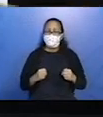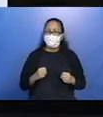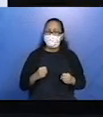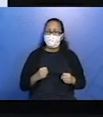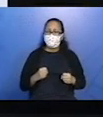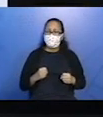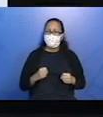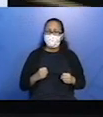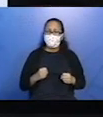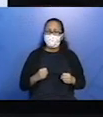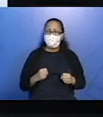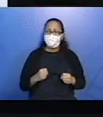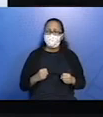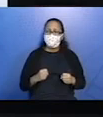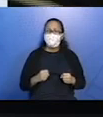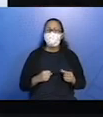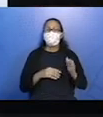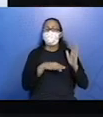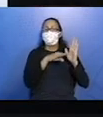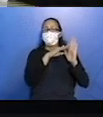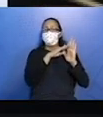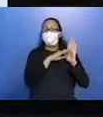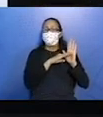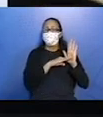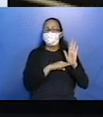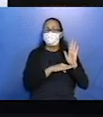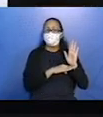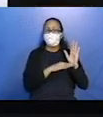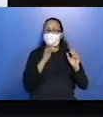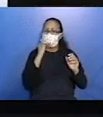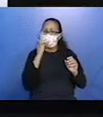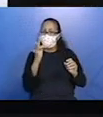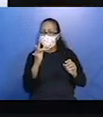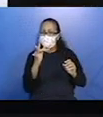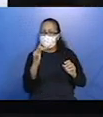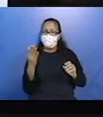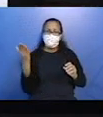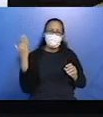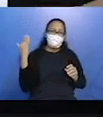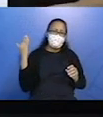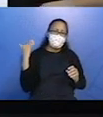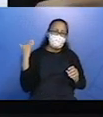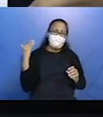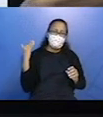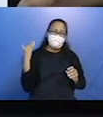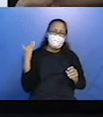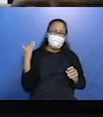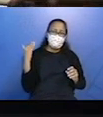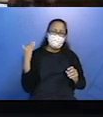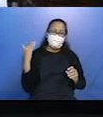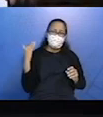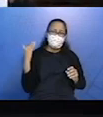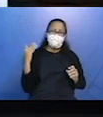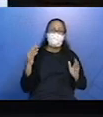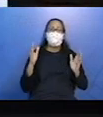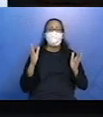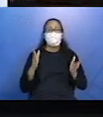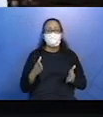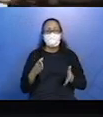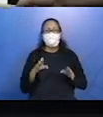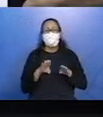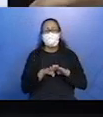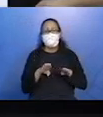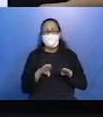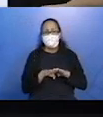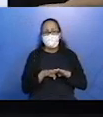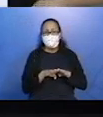aqui a regularidade. No futuro, no passado. E se vocês observarem aqui, ó, todos eles também